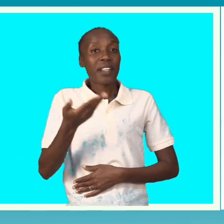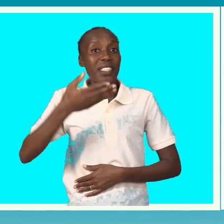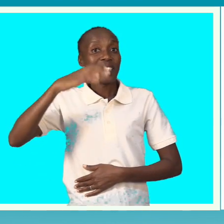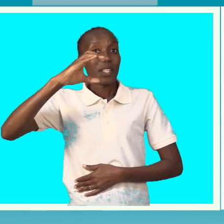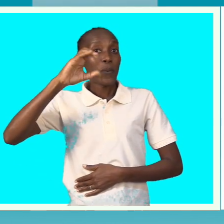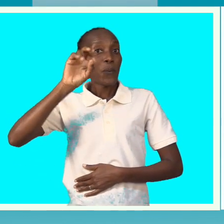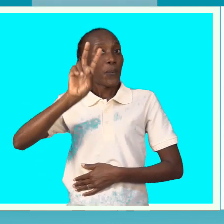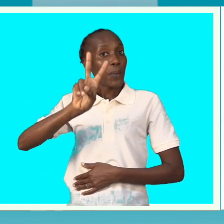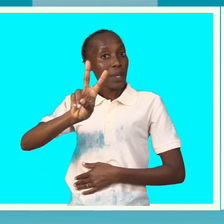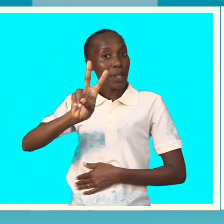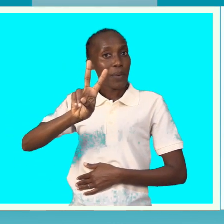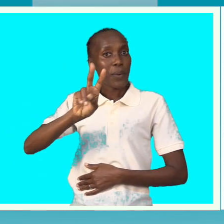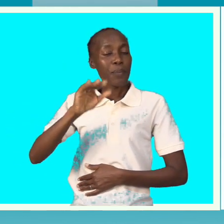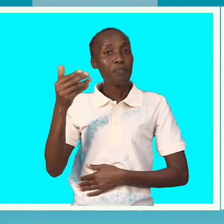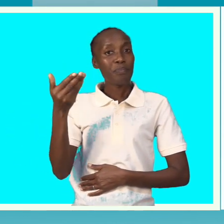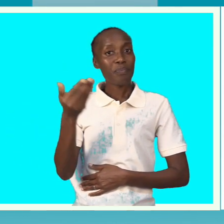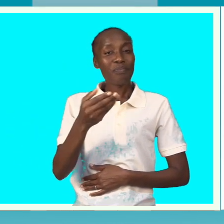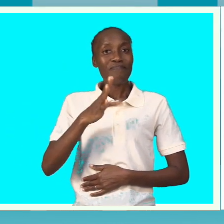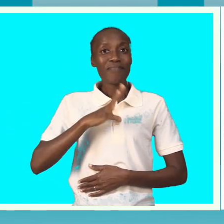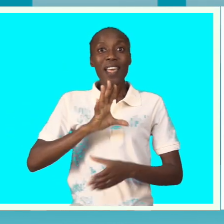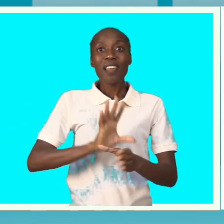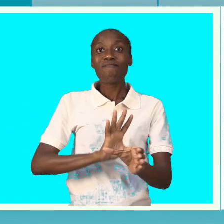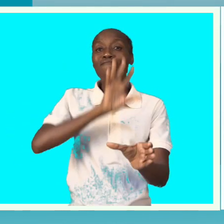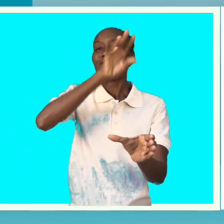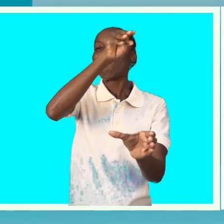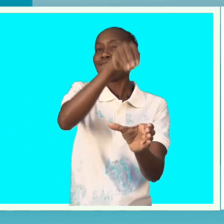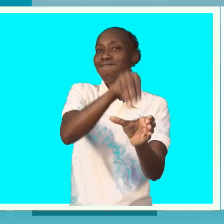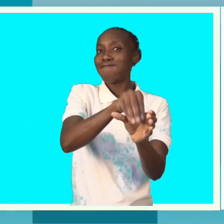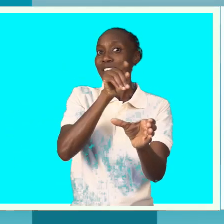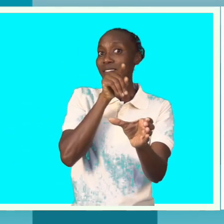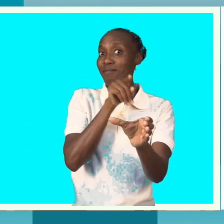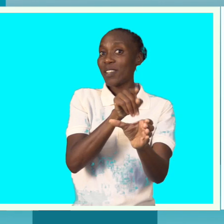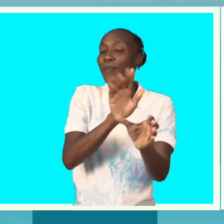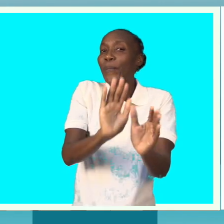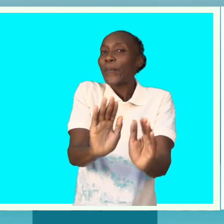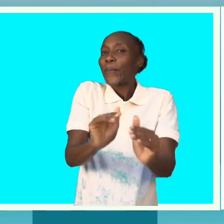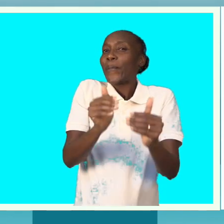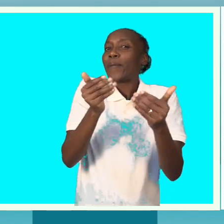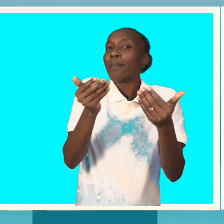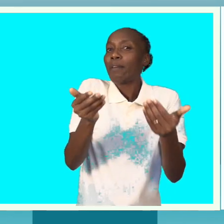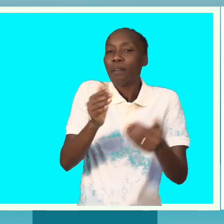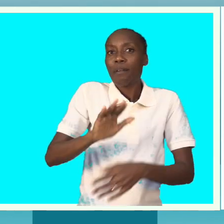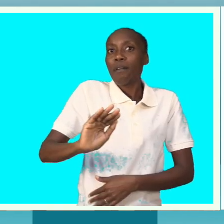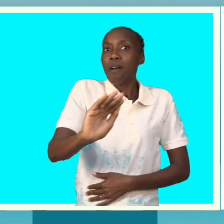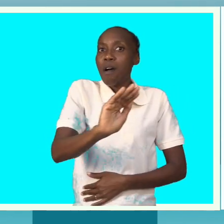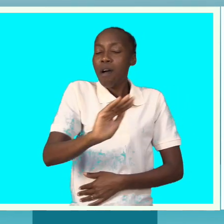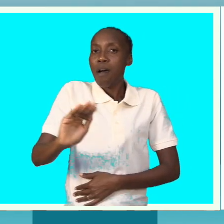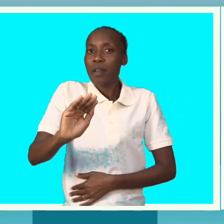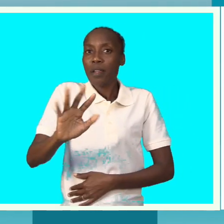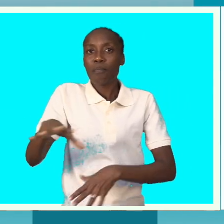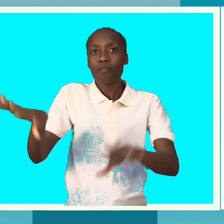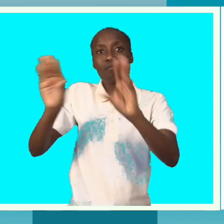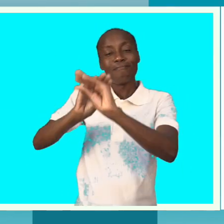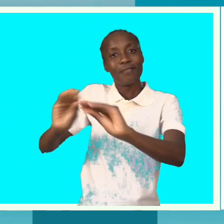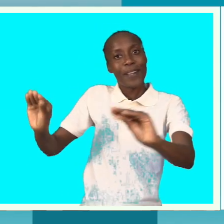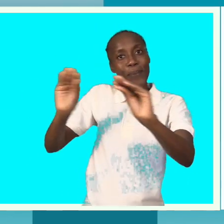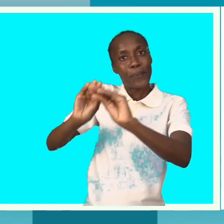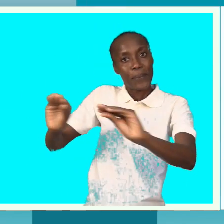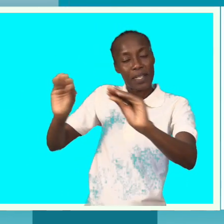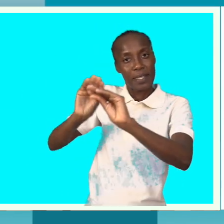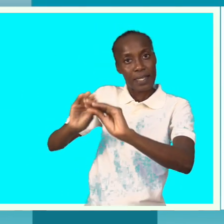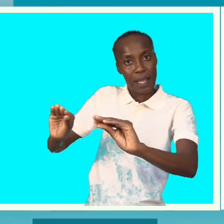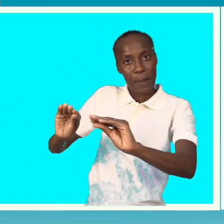nele insere áreas de educação